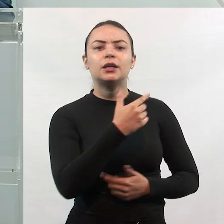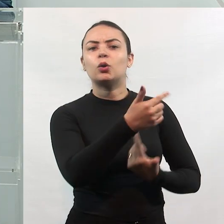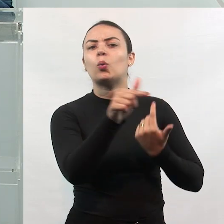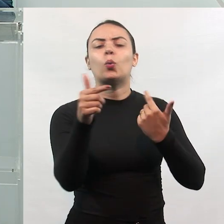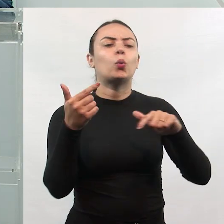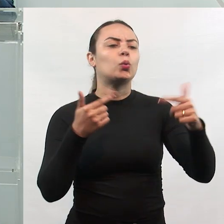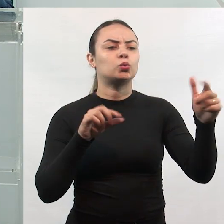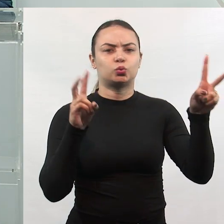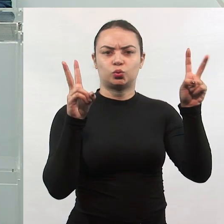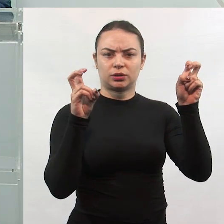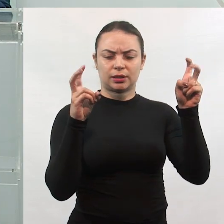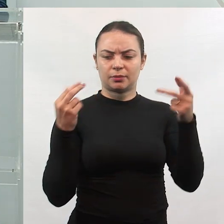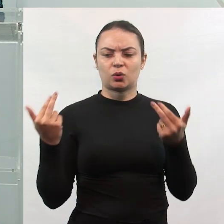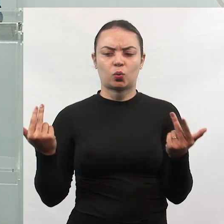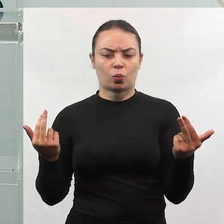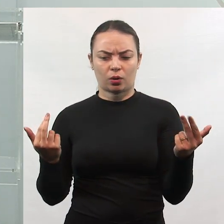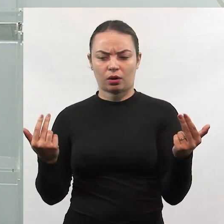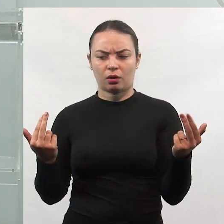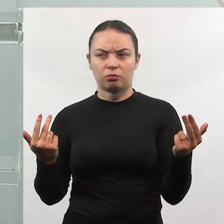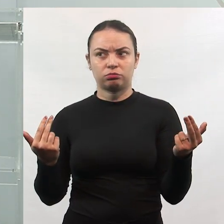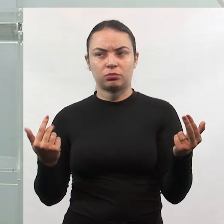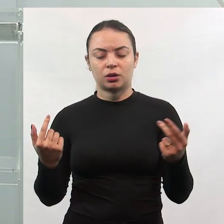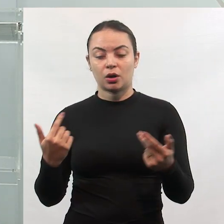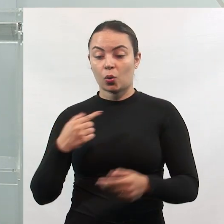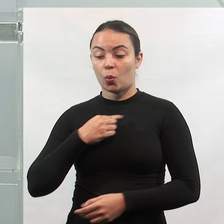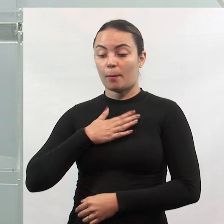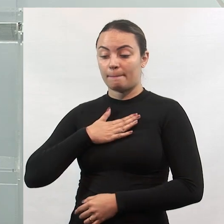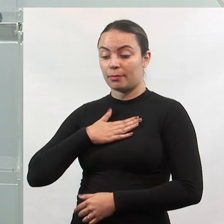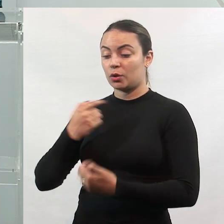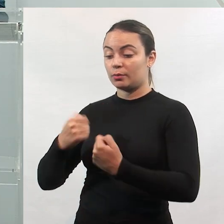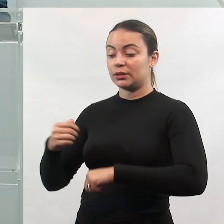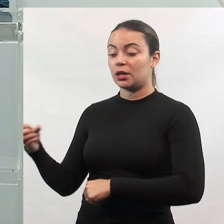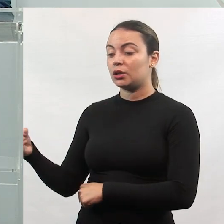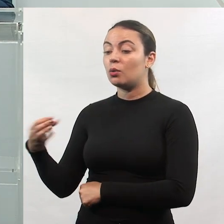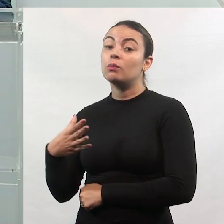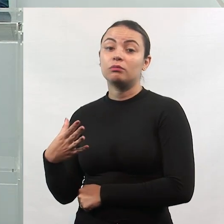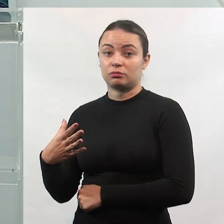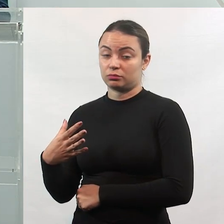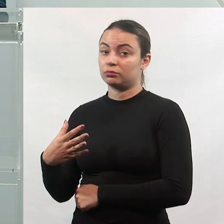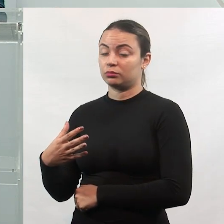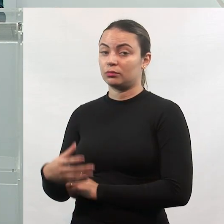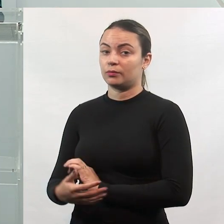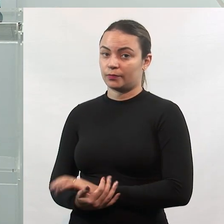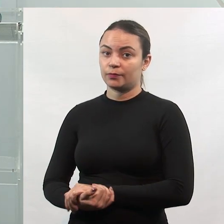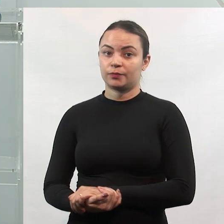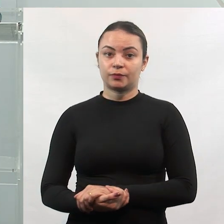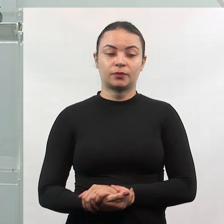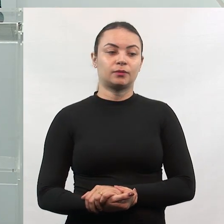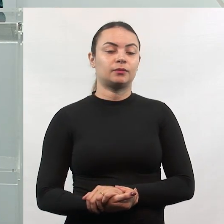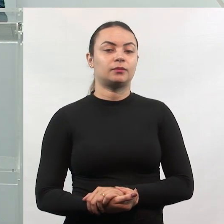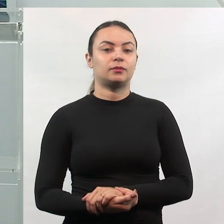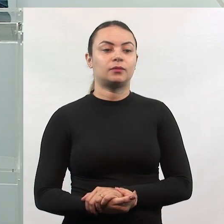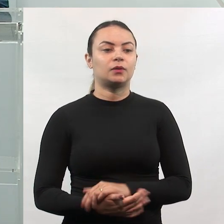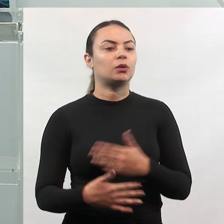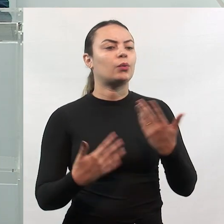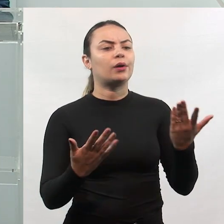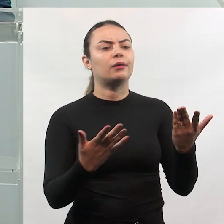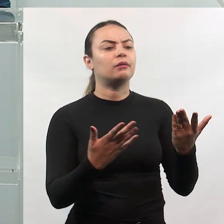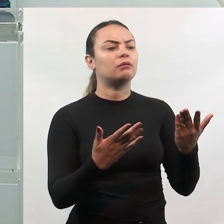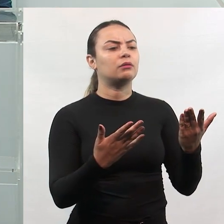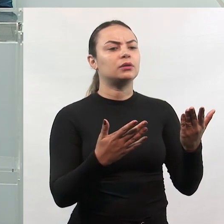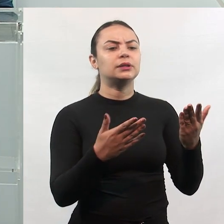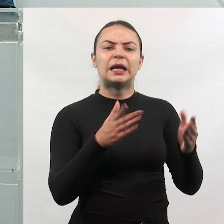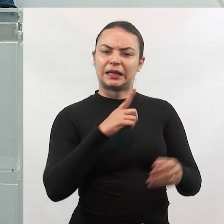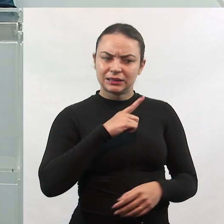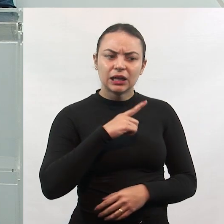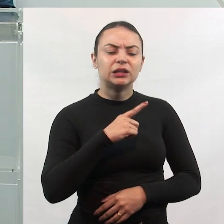poder identificar se existe publicações recentes falando sobre isso, qual que é o direcionamento que essas pesquisas